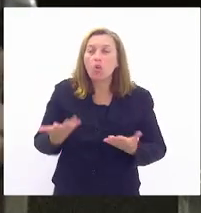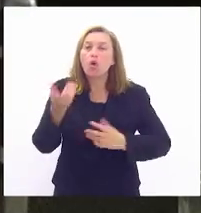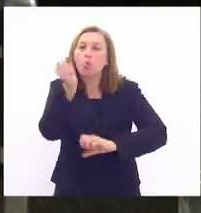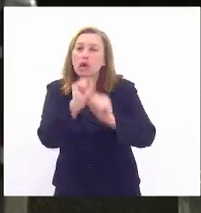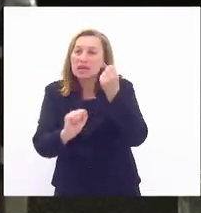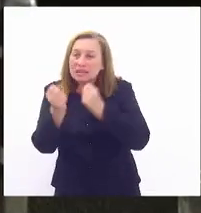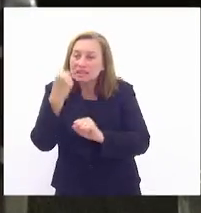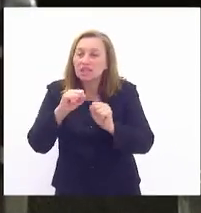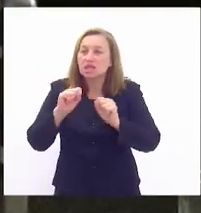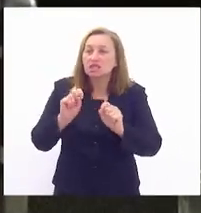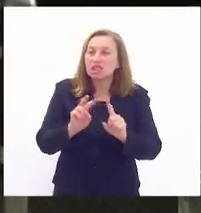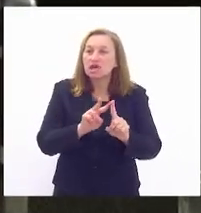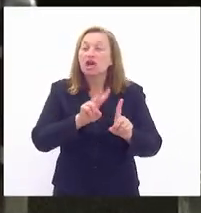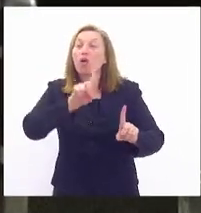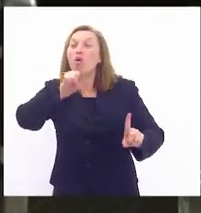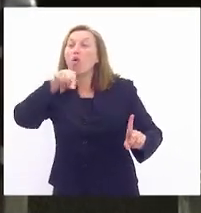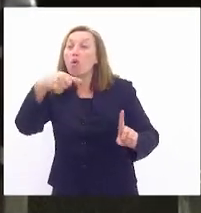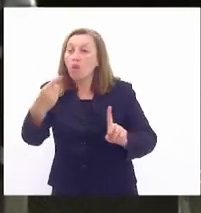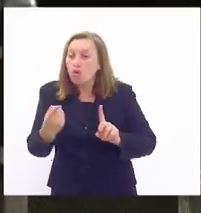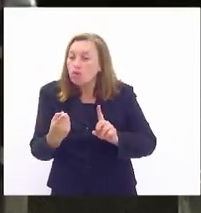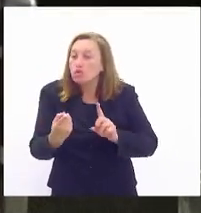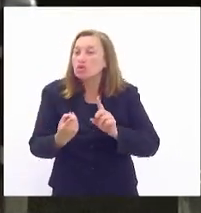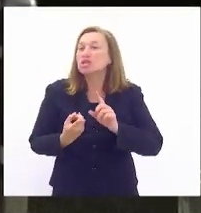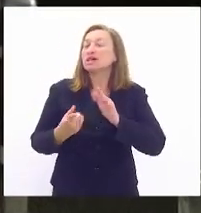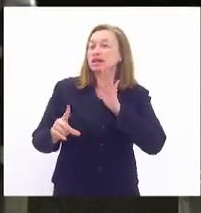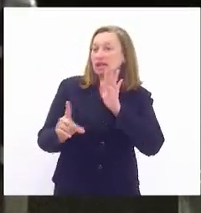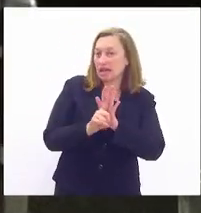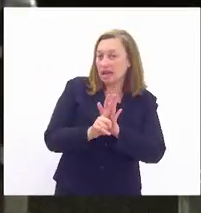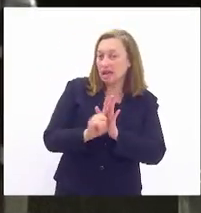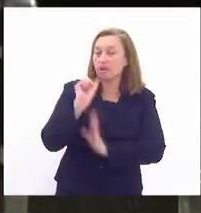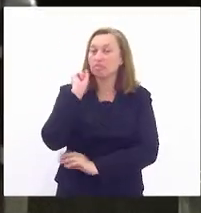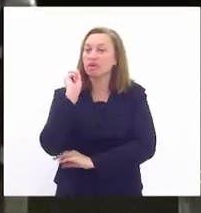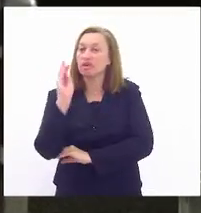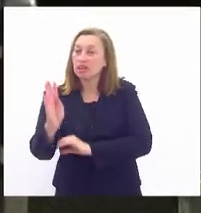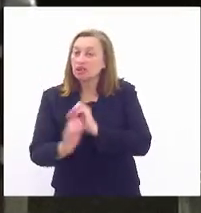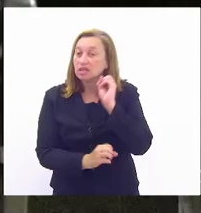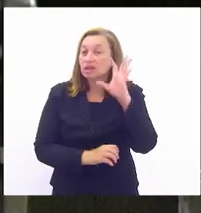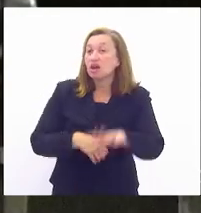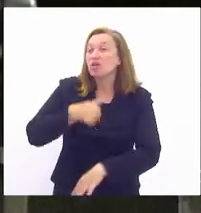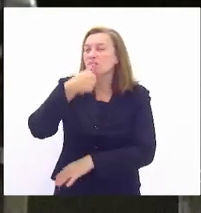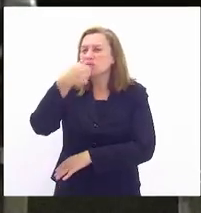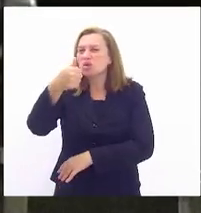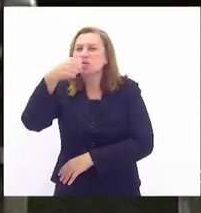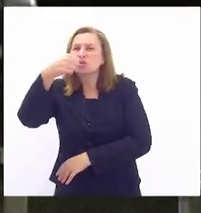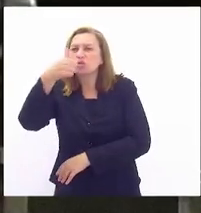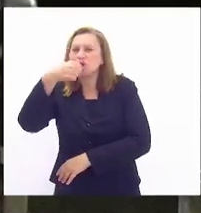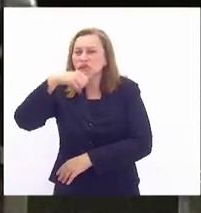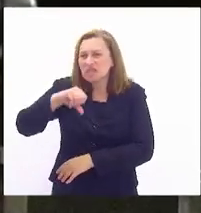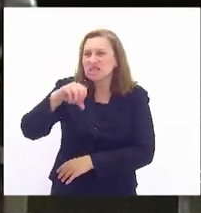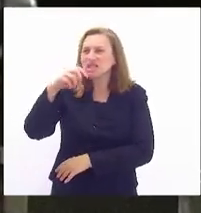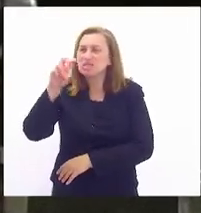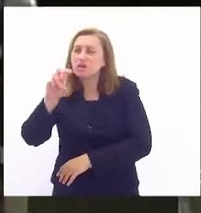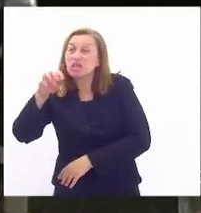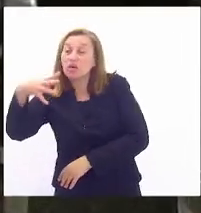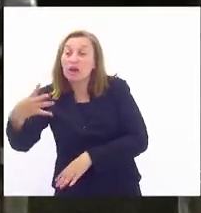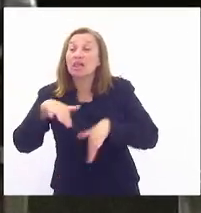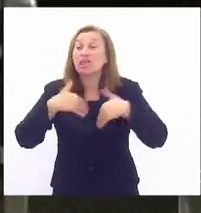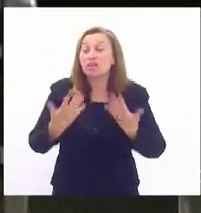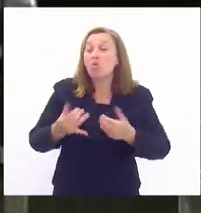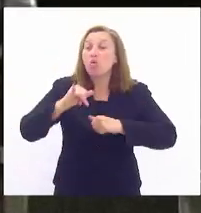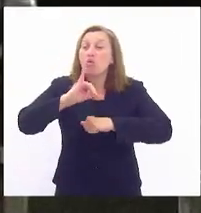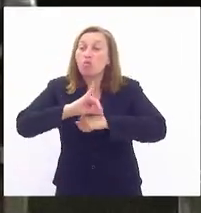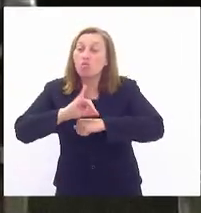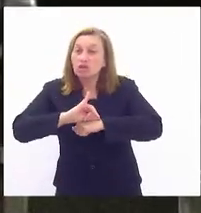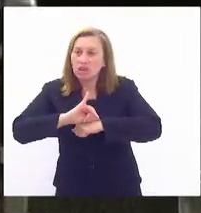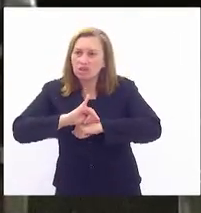outra legislação ambiental. E Volta Redonda foi emancipada, gente, em 1954. Então, Volta Redonda é a